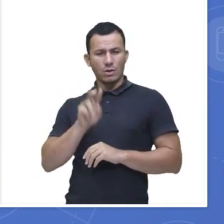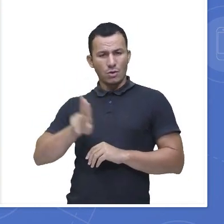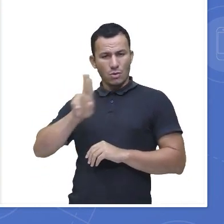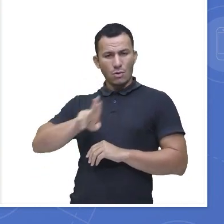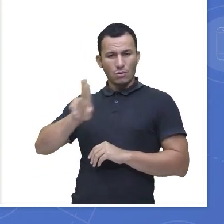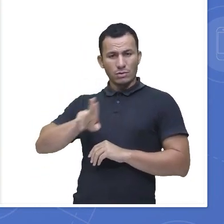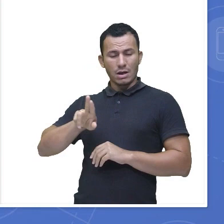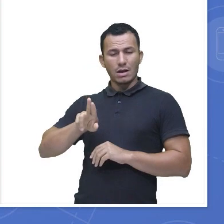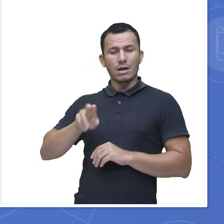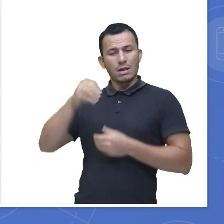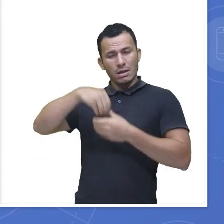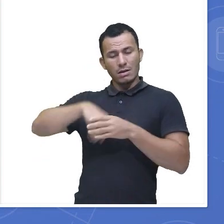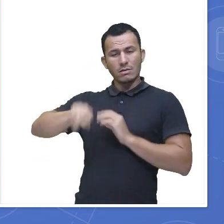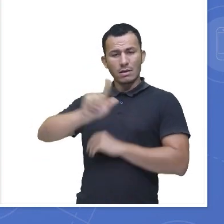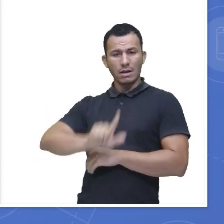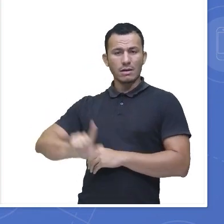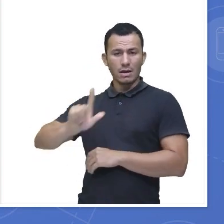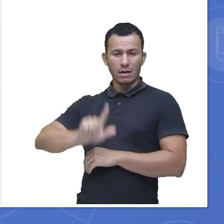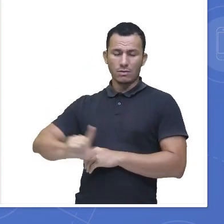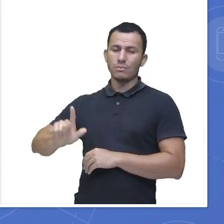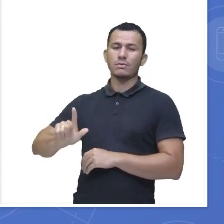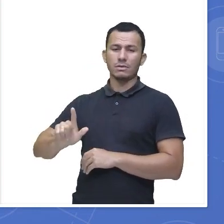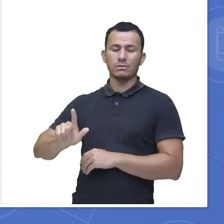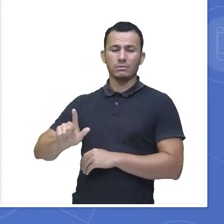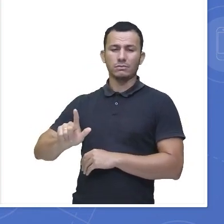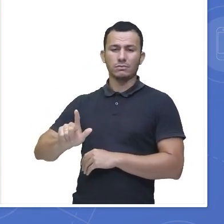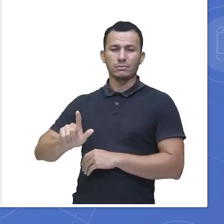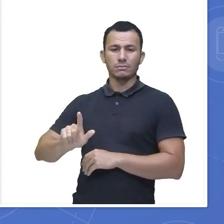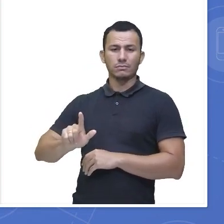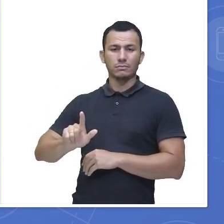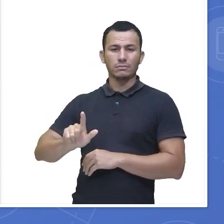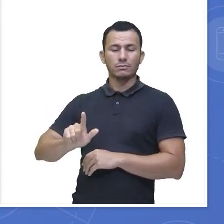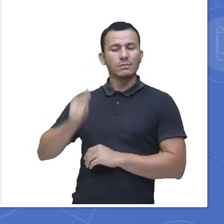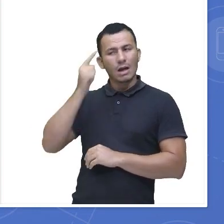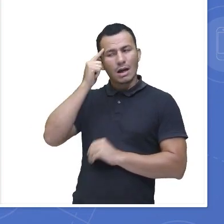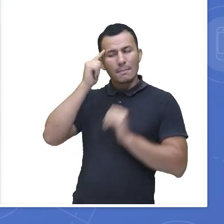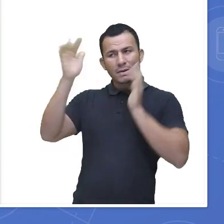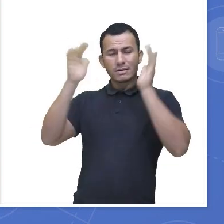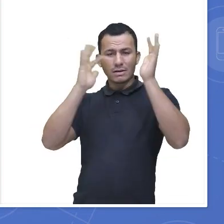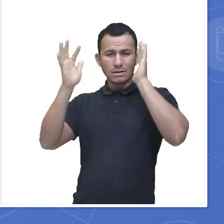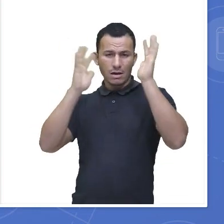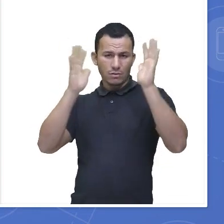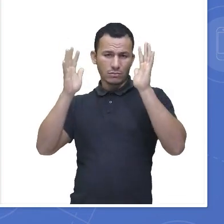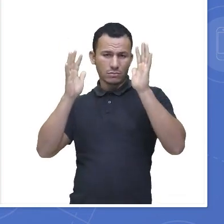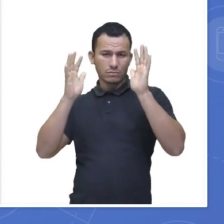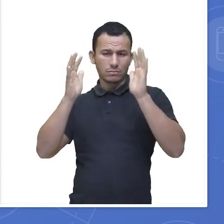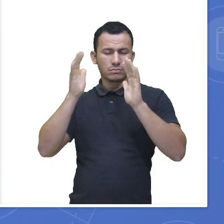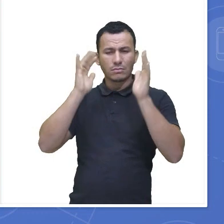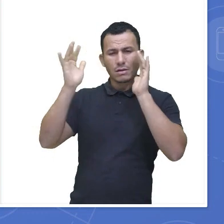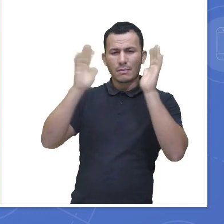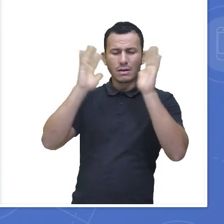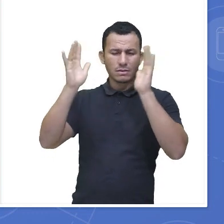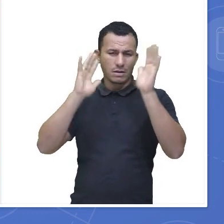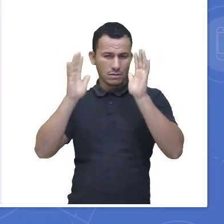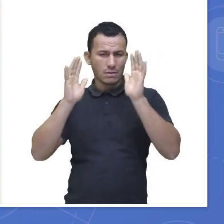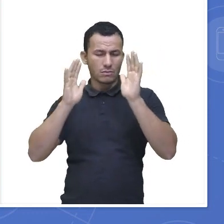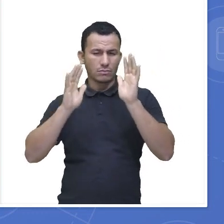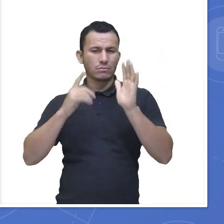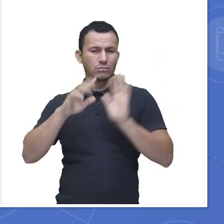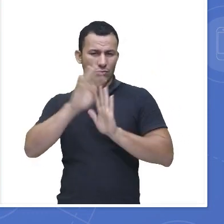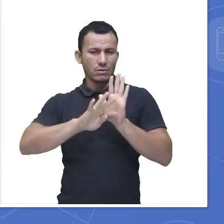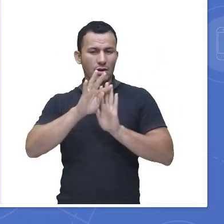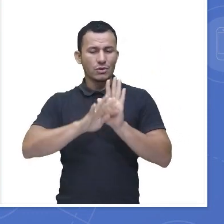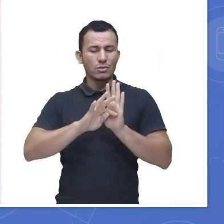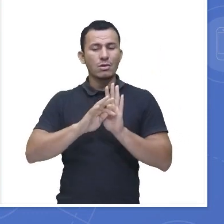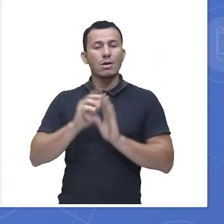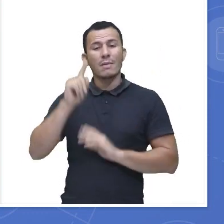na literatura, gente, na literatura, na ficção científica, né? Na ficção, na imaginação. Para